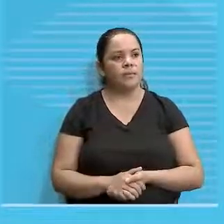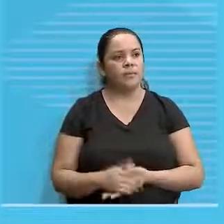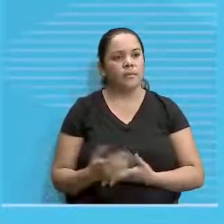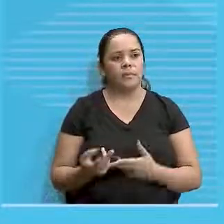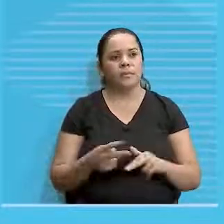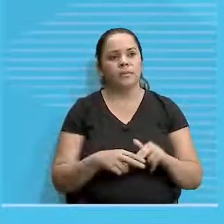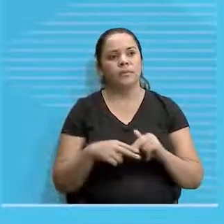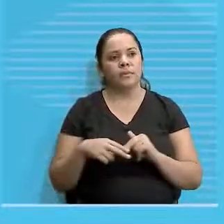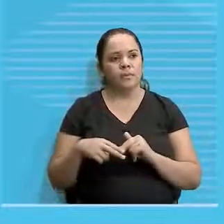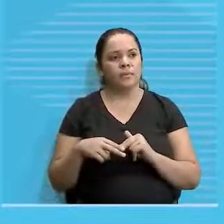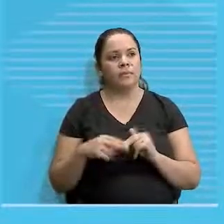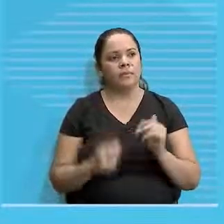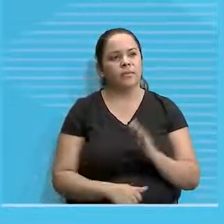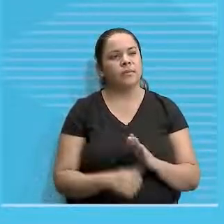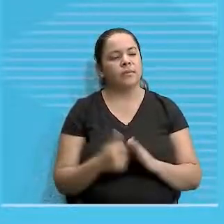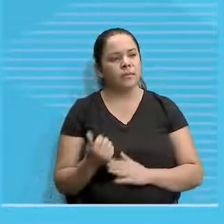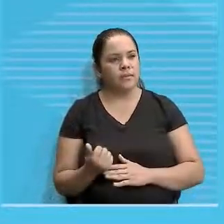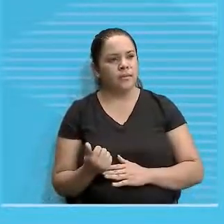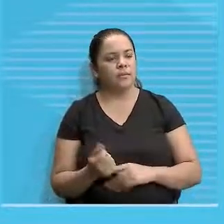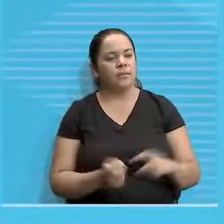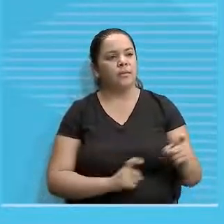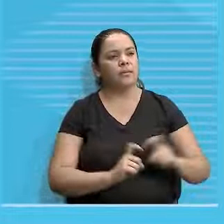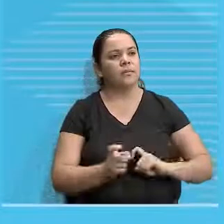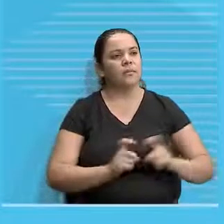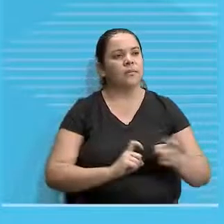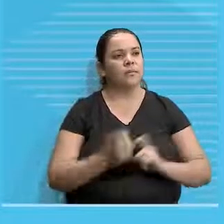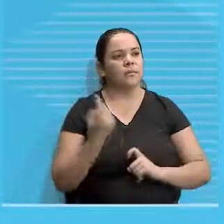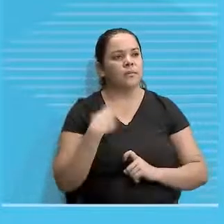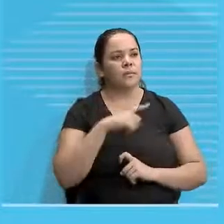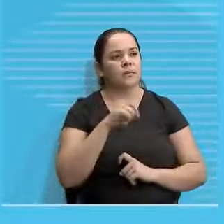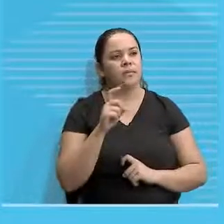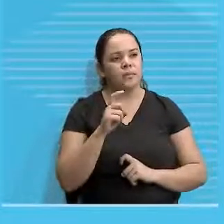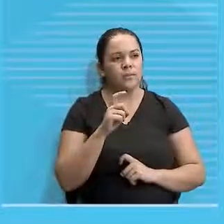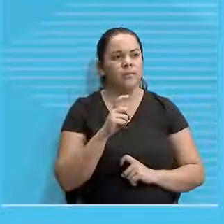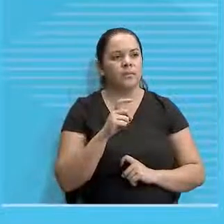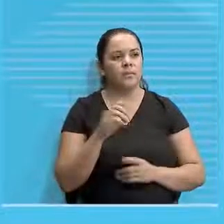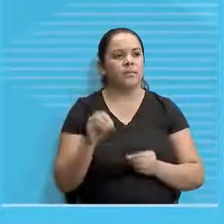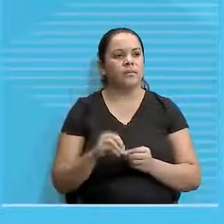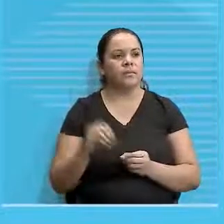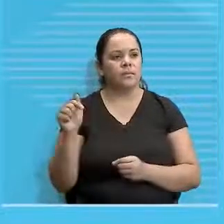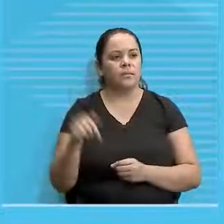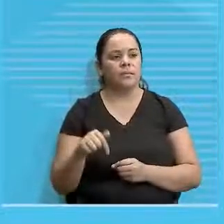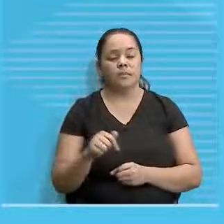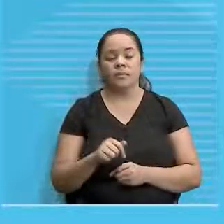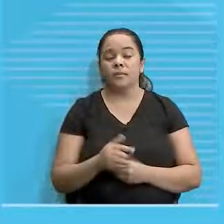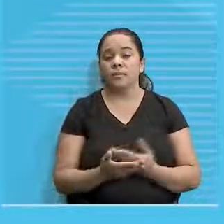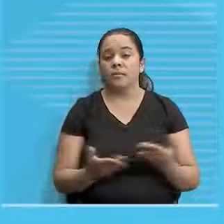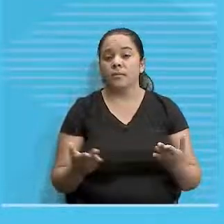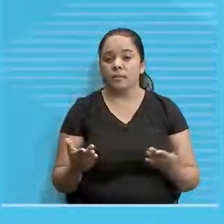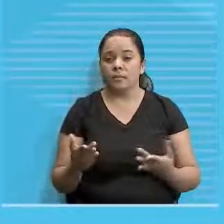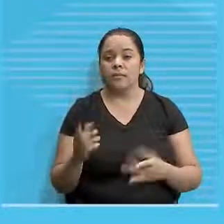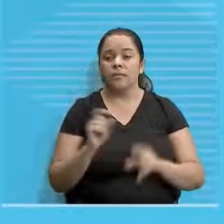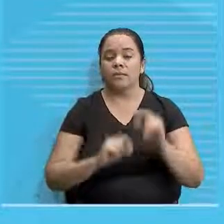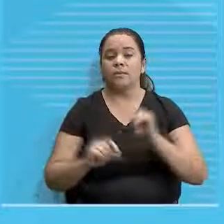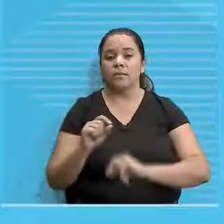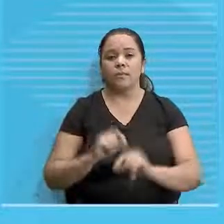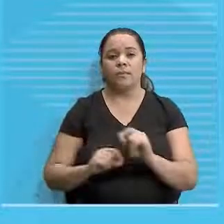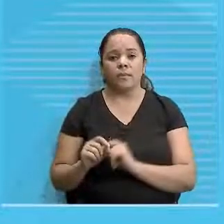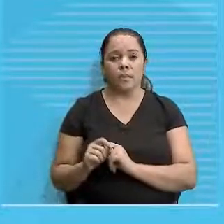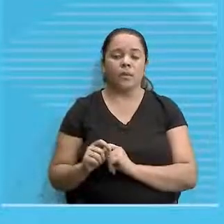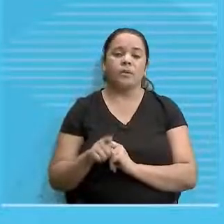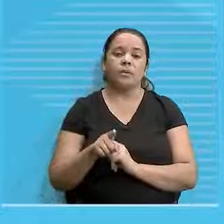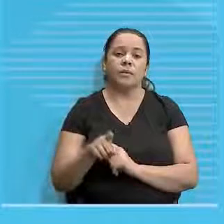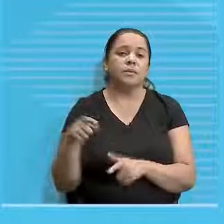das primeiras coisas que a gente discutiu aqui é que você precisa saber quem é você, o que faz parte da